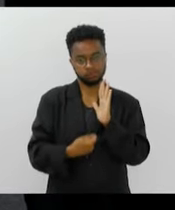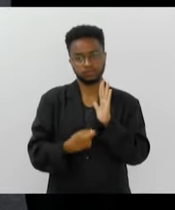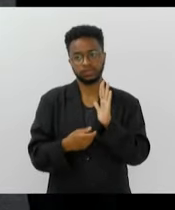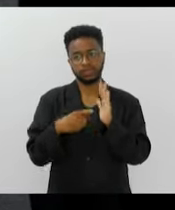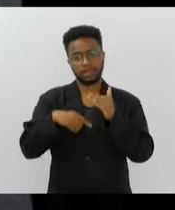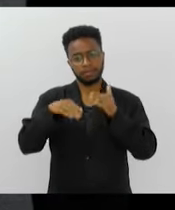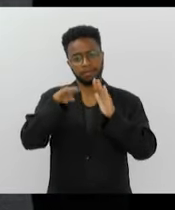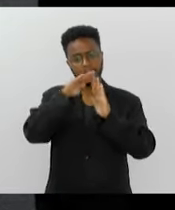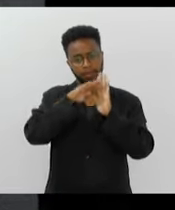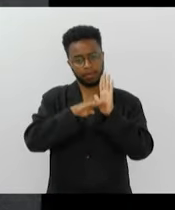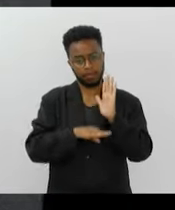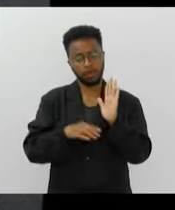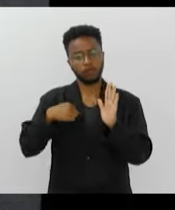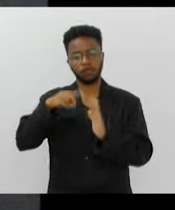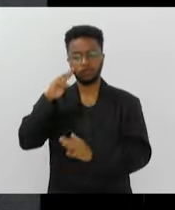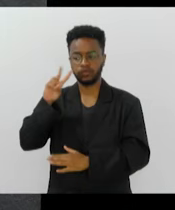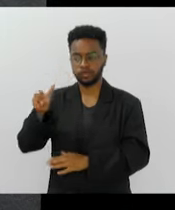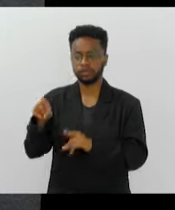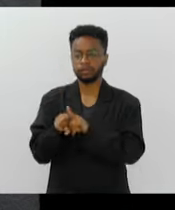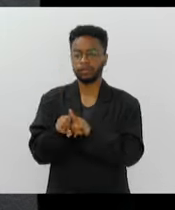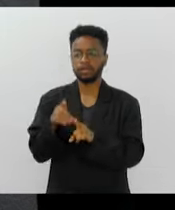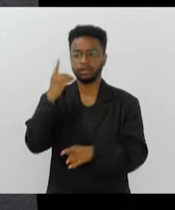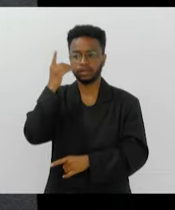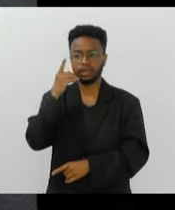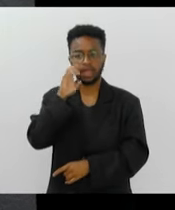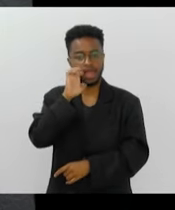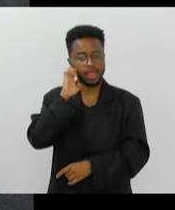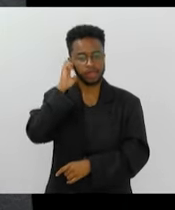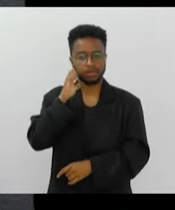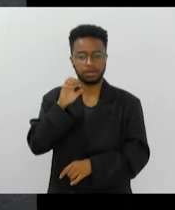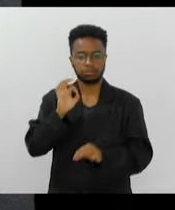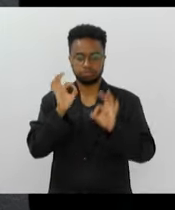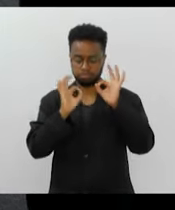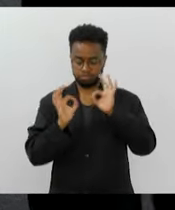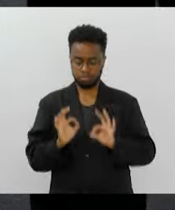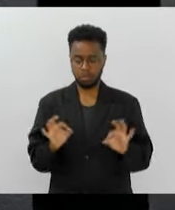vendo aqui a deputada tamb vestida para